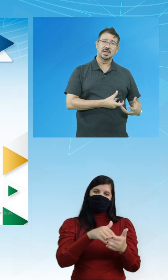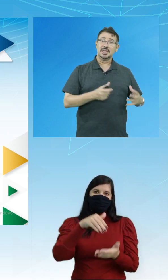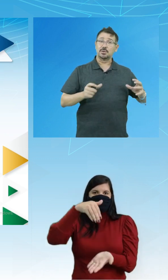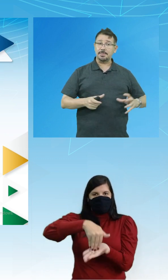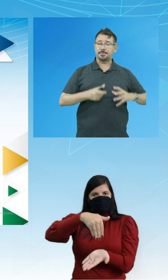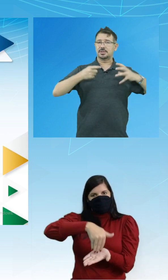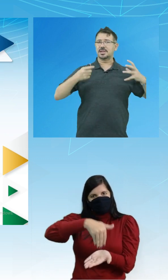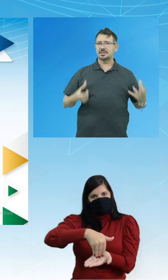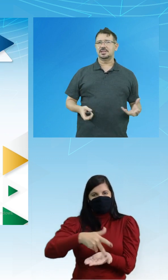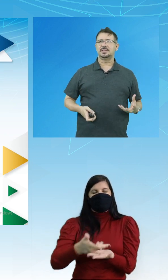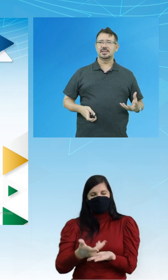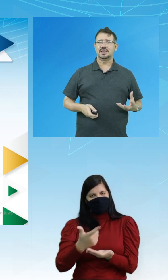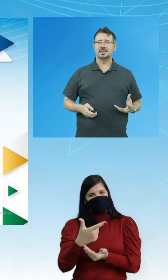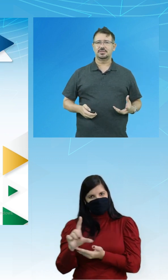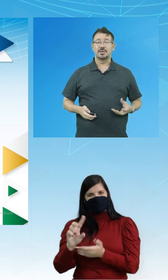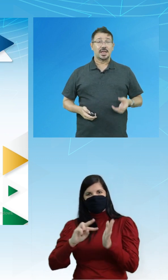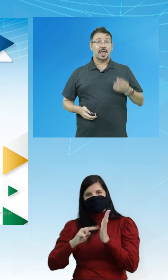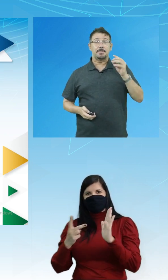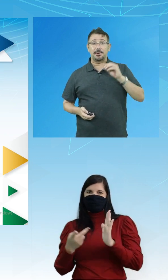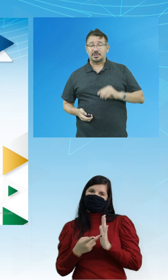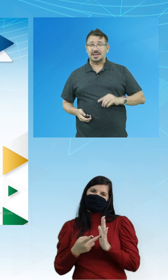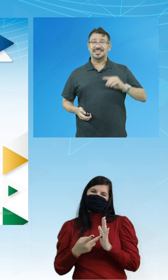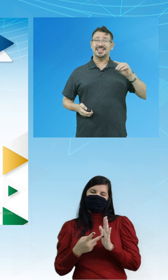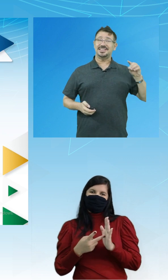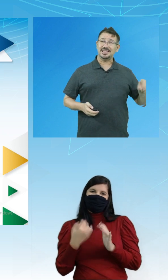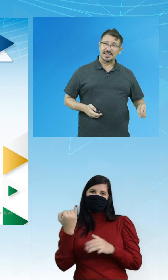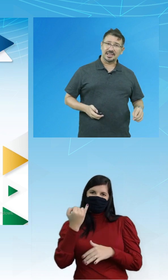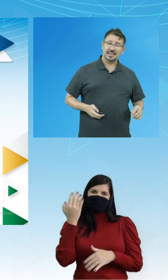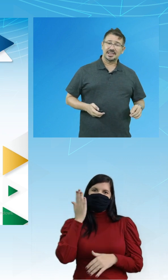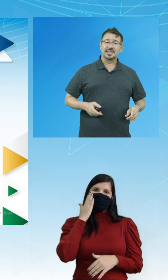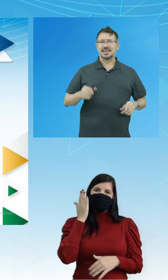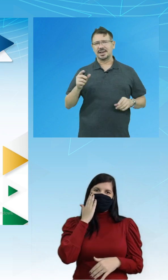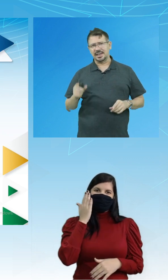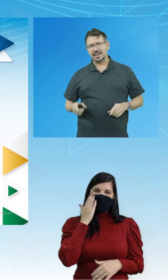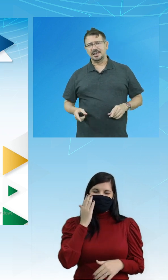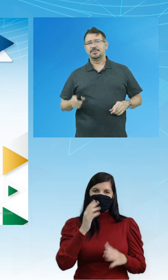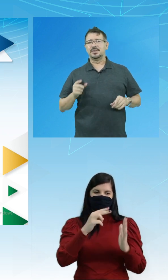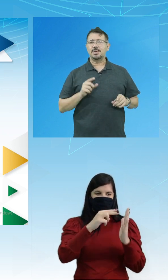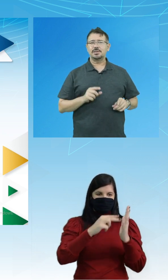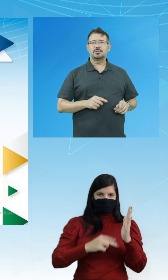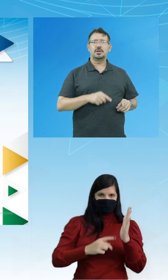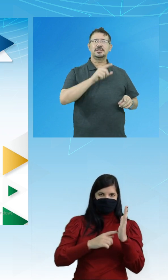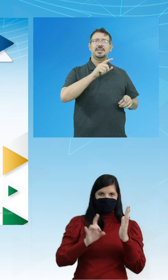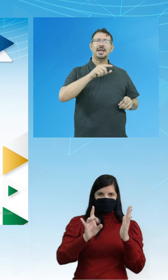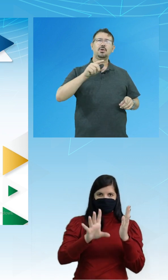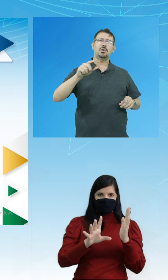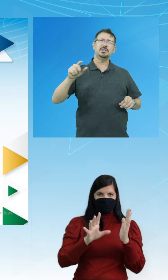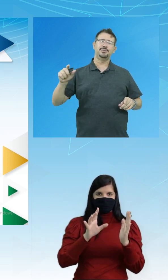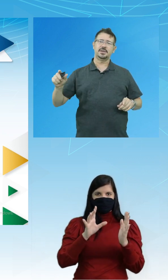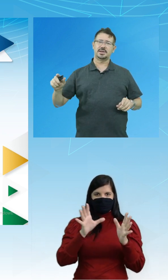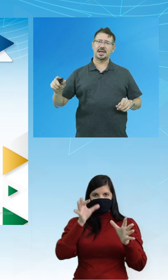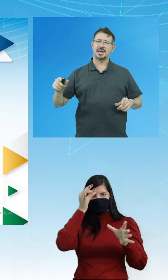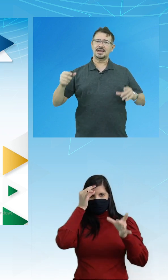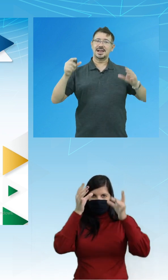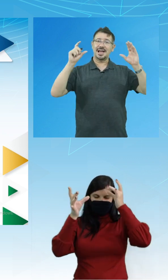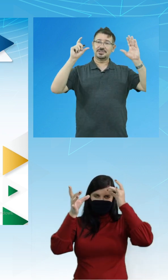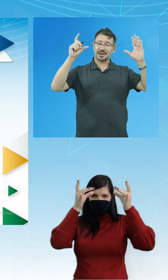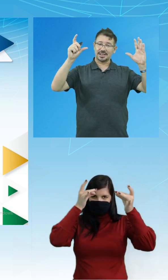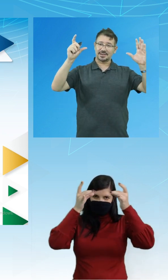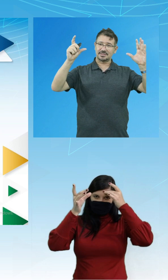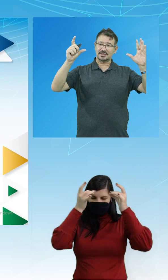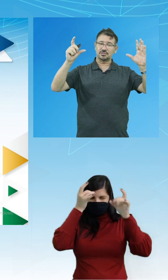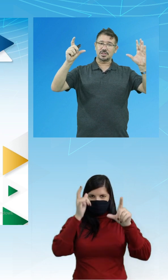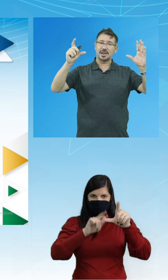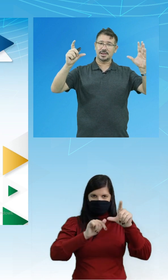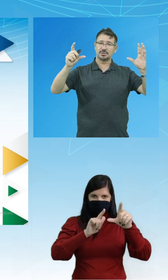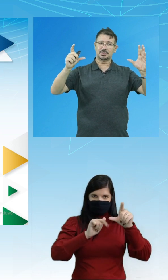sentido. Então, é importante entender isso. É importante entender que ler não é só decodificar as